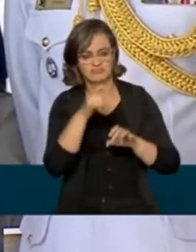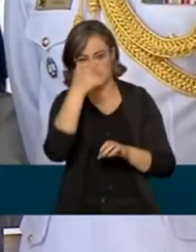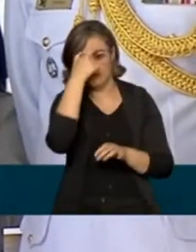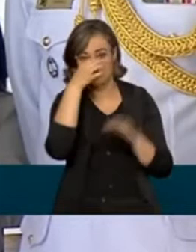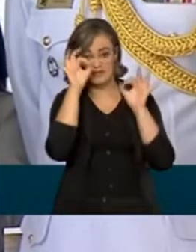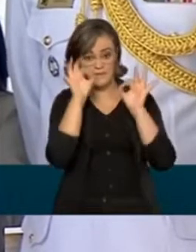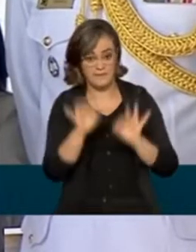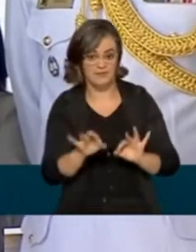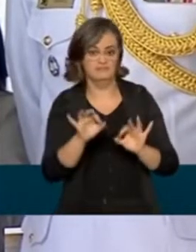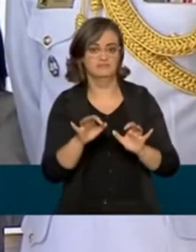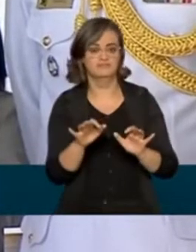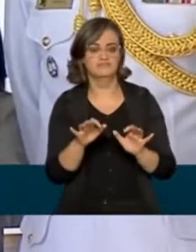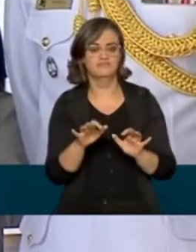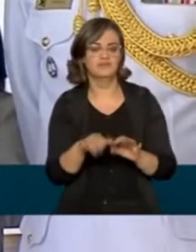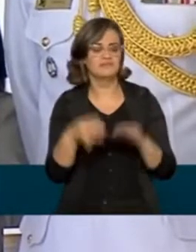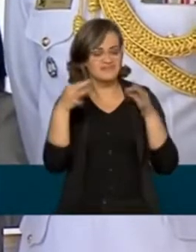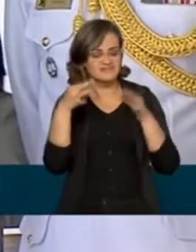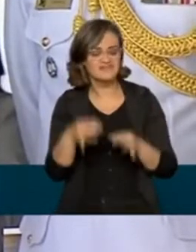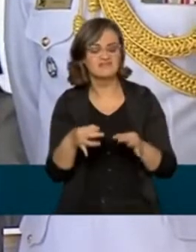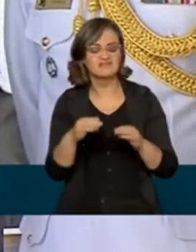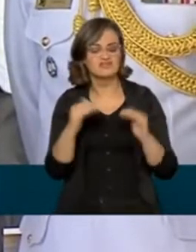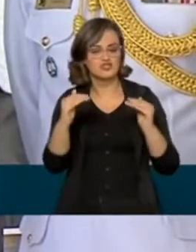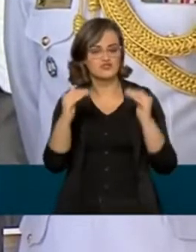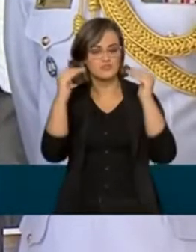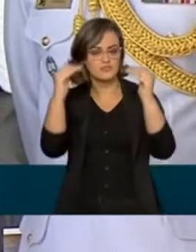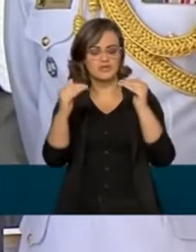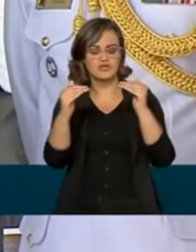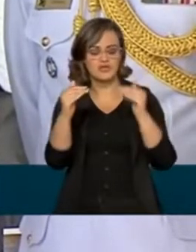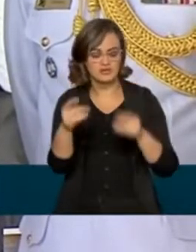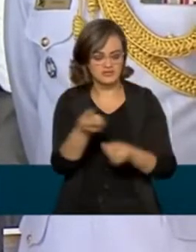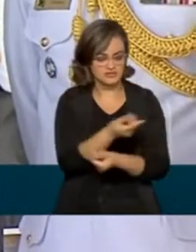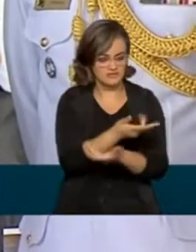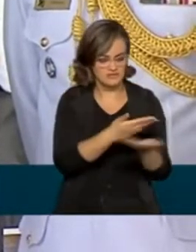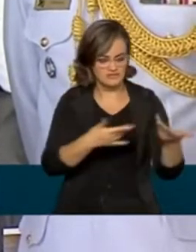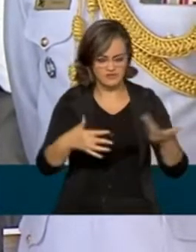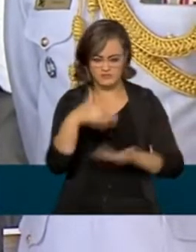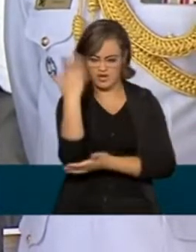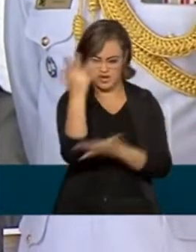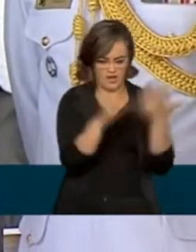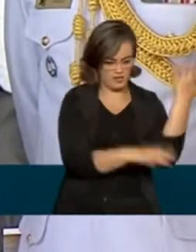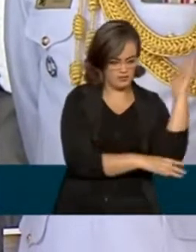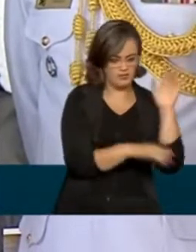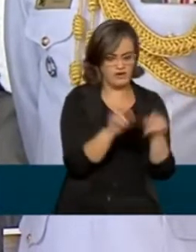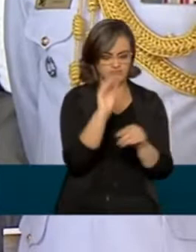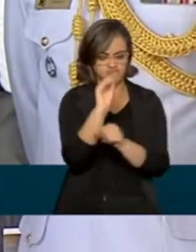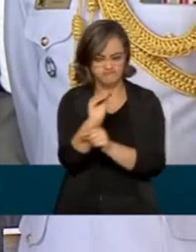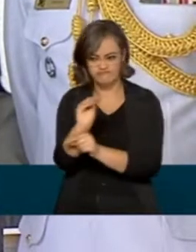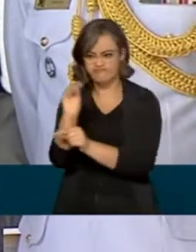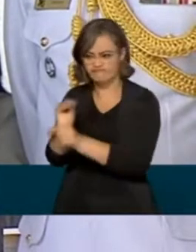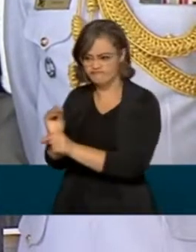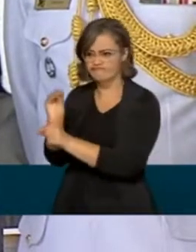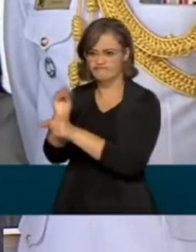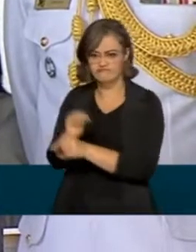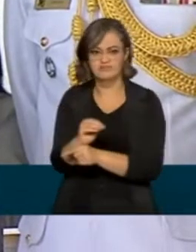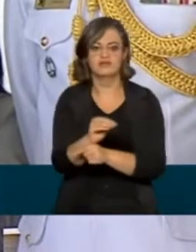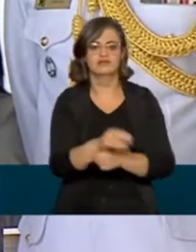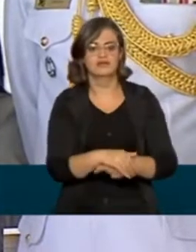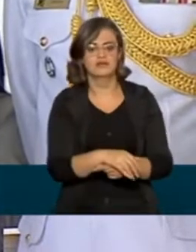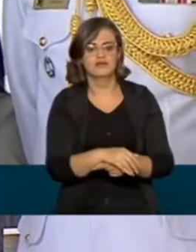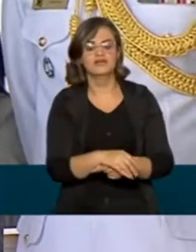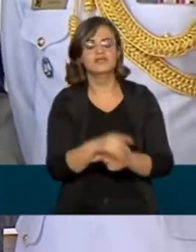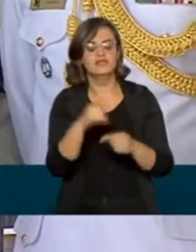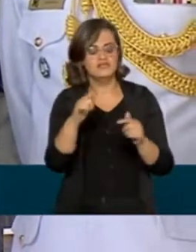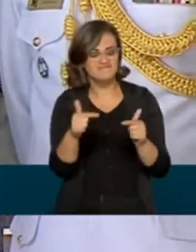soberania da para a garantia da soberania e das riquezas naturais da nossa Amazônia Azul, com potencial imenso